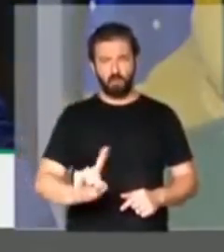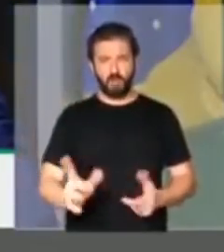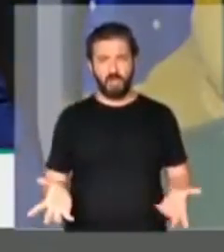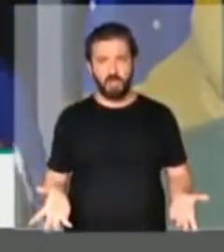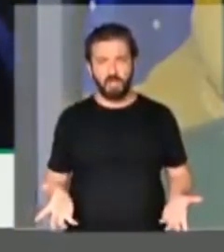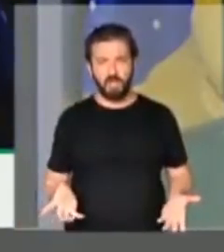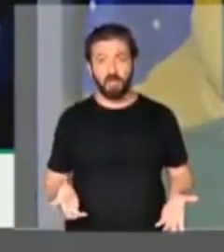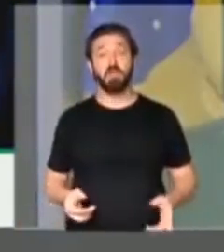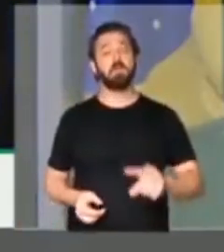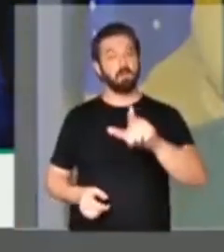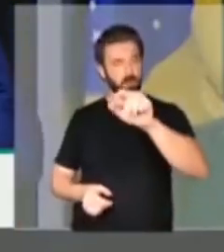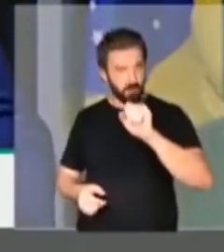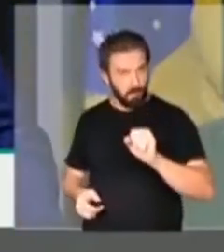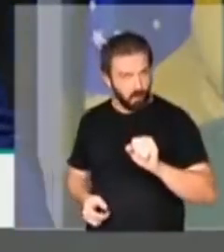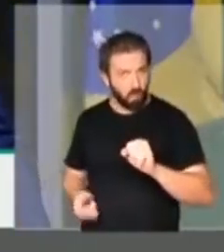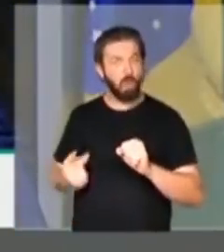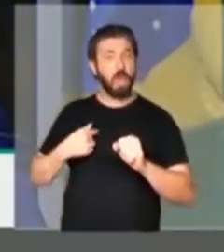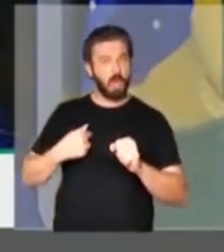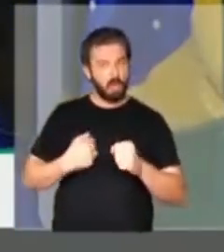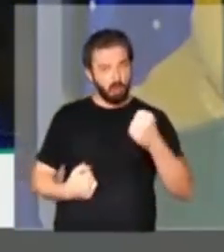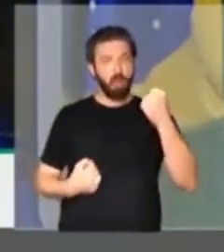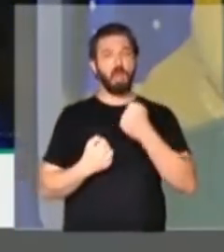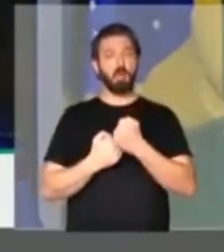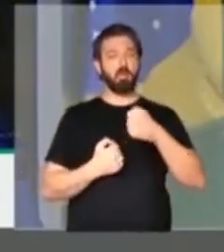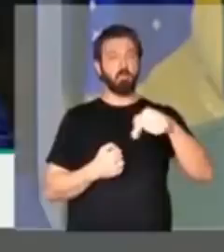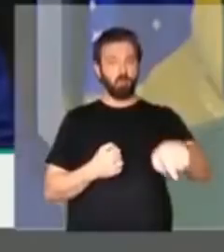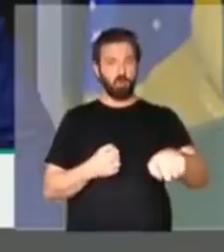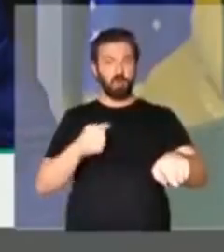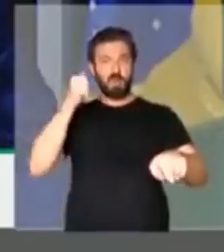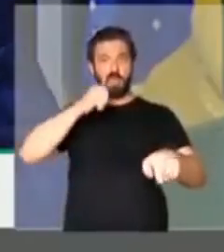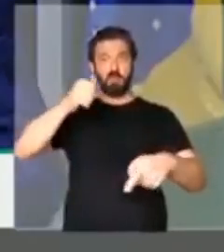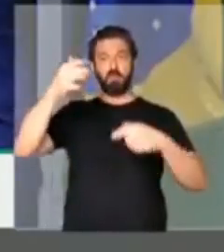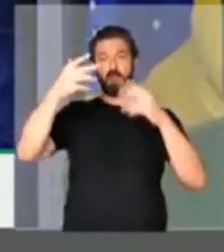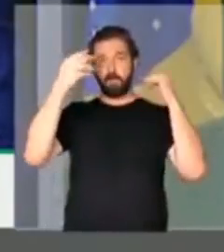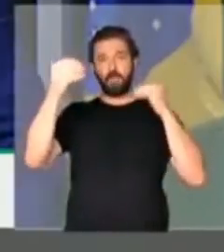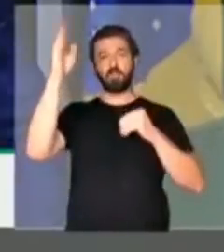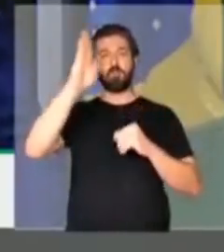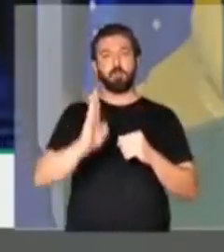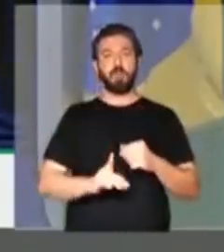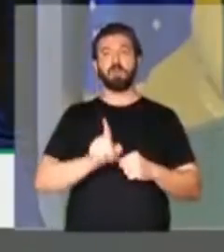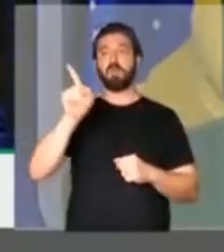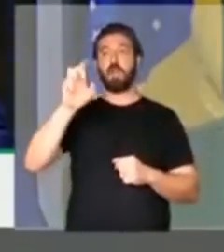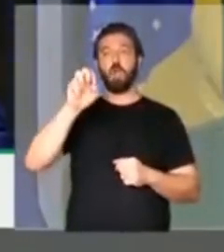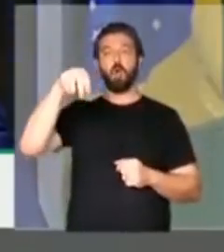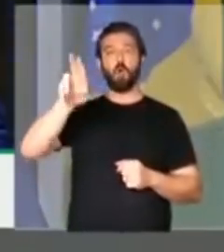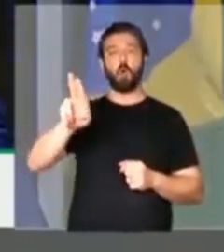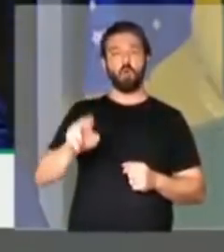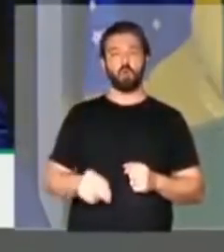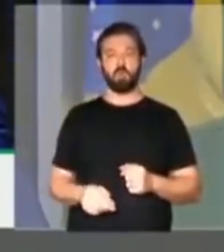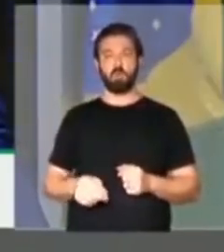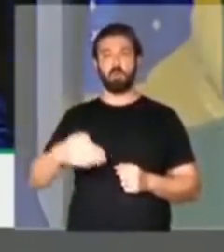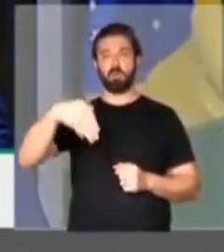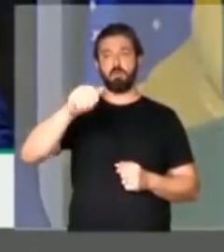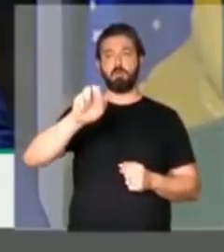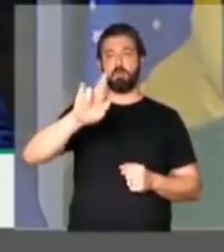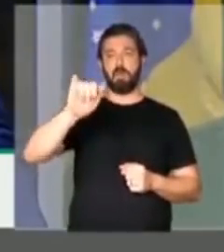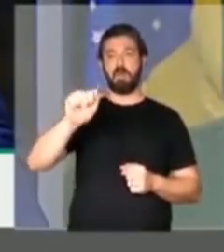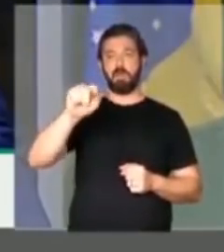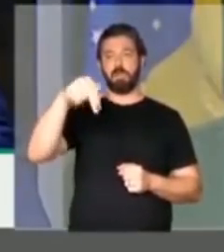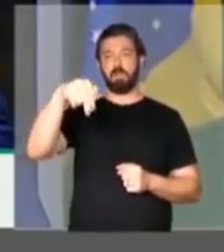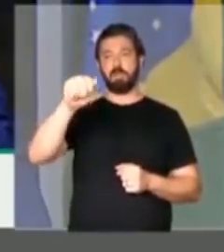falar. Então me somo aqui à fala da embaixadora do Brasil na ONU, a Maria